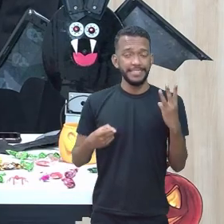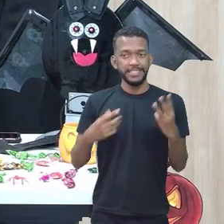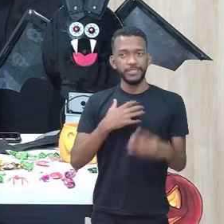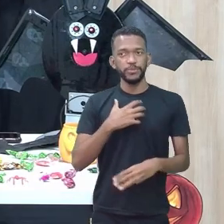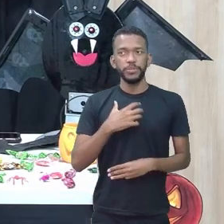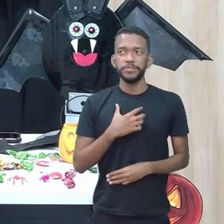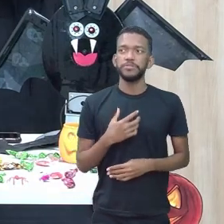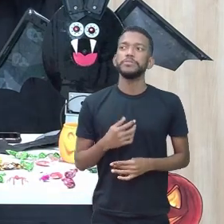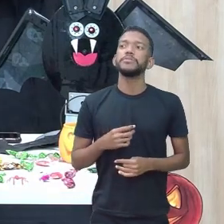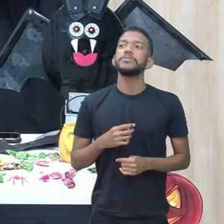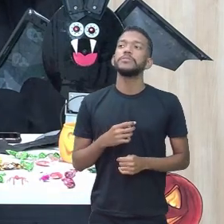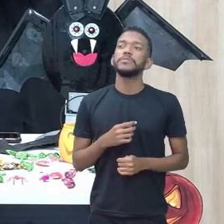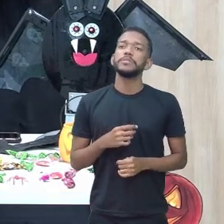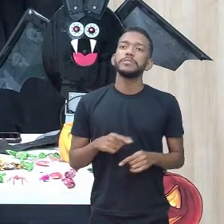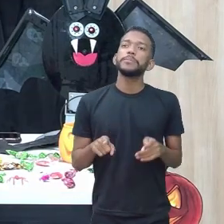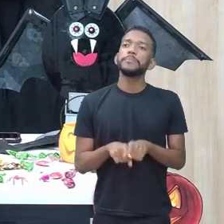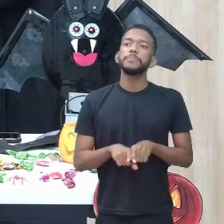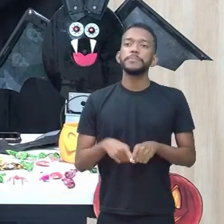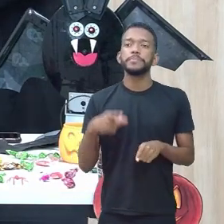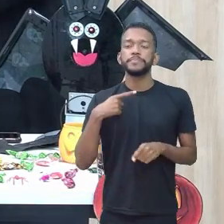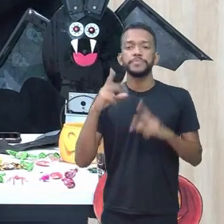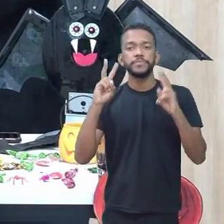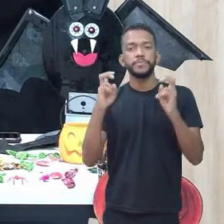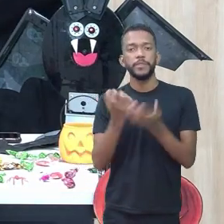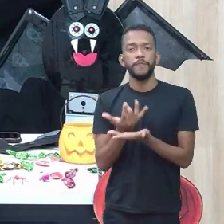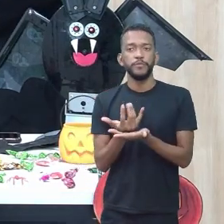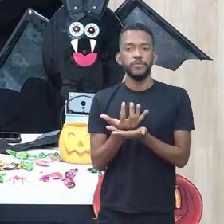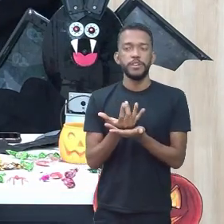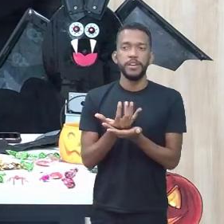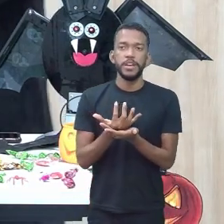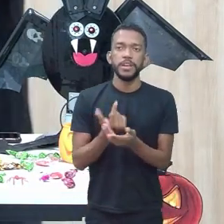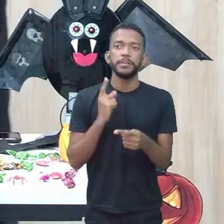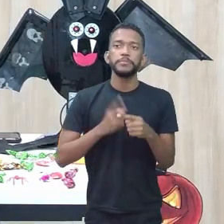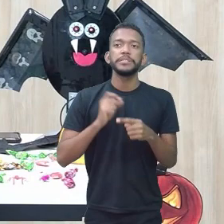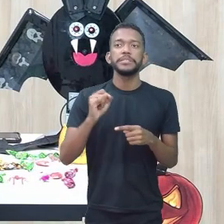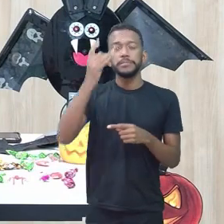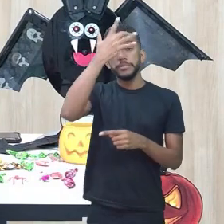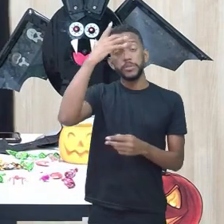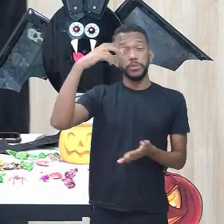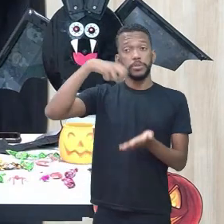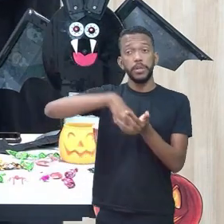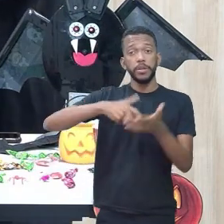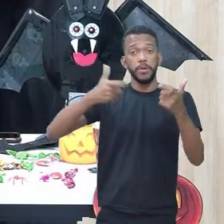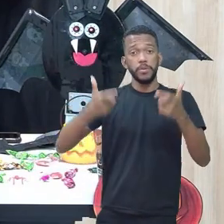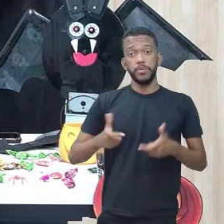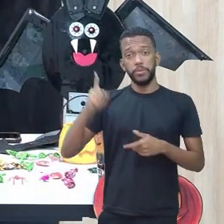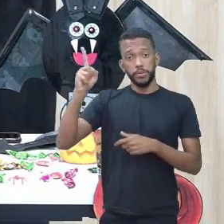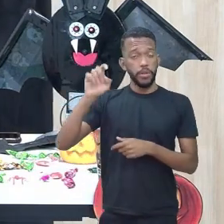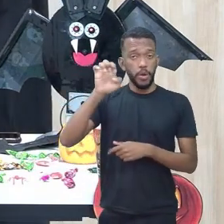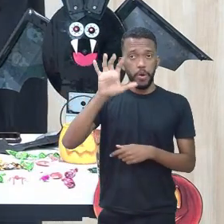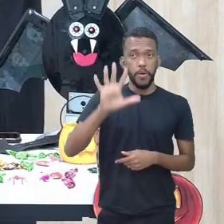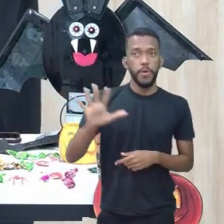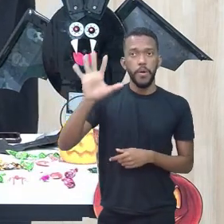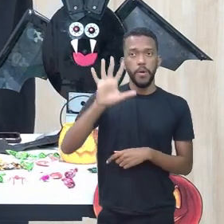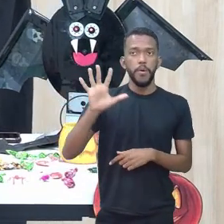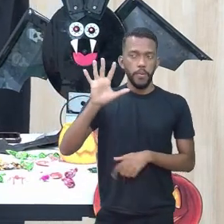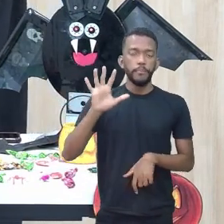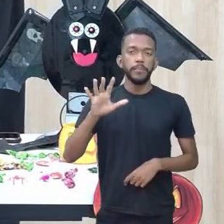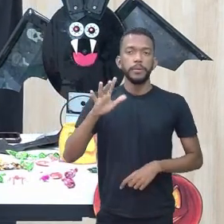Outra curiosidade é a questão da fogueira, porque quem foi condenado lá na Europa, né? As